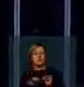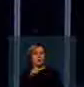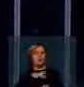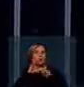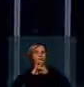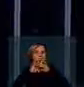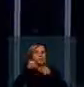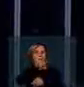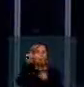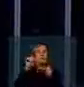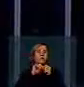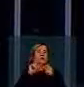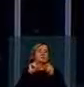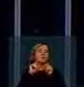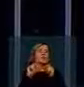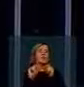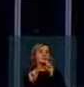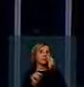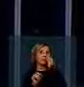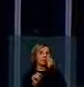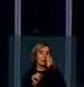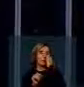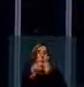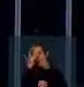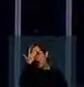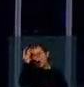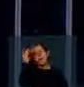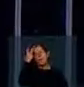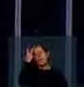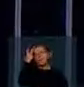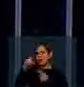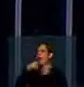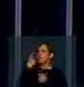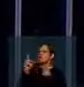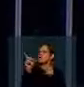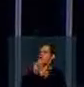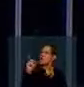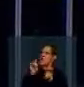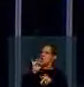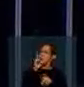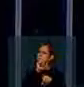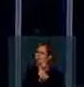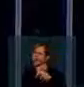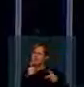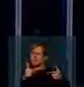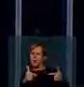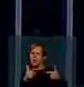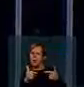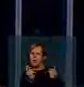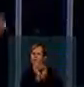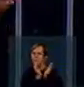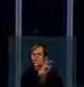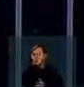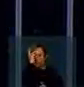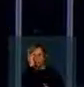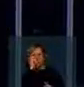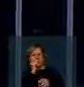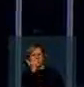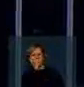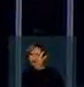do Caru. Amanhã podem vir me dizer que não, essa operação lá é só para combater madeireiros ilegais